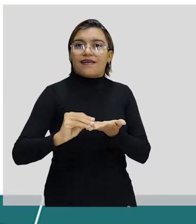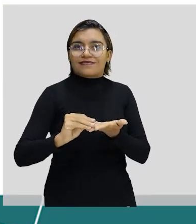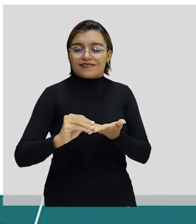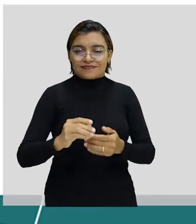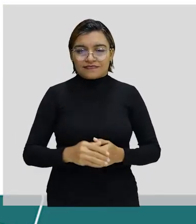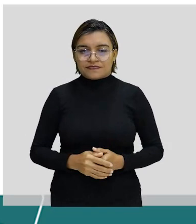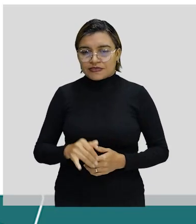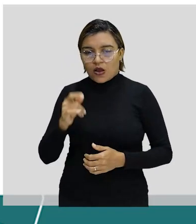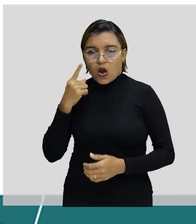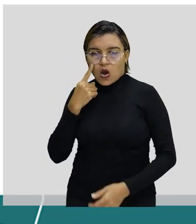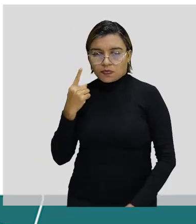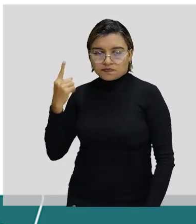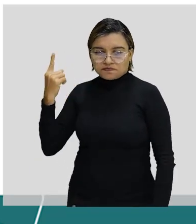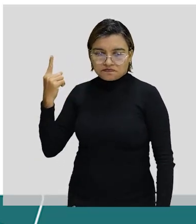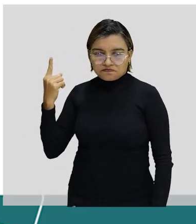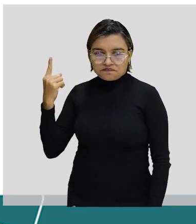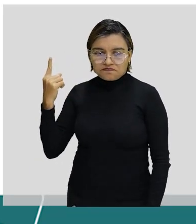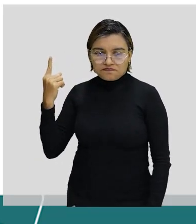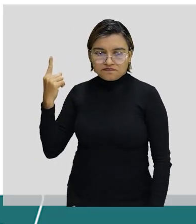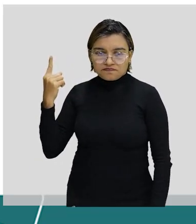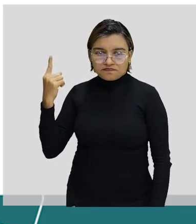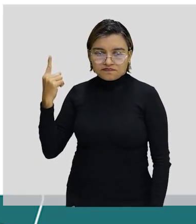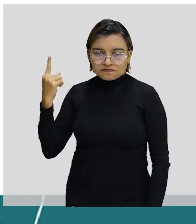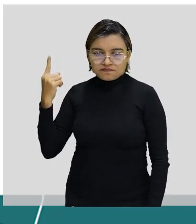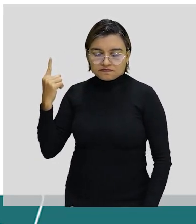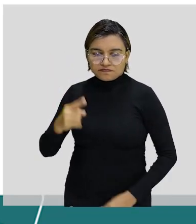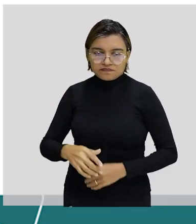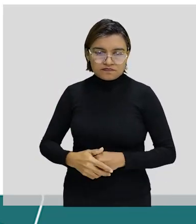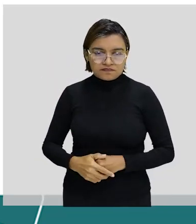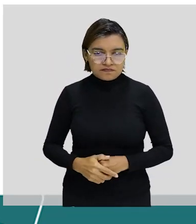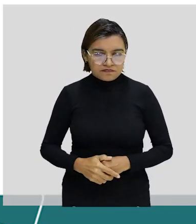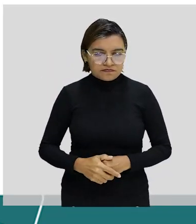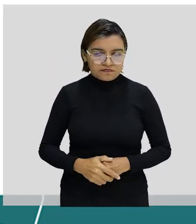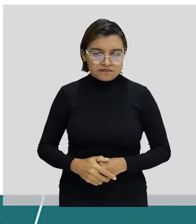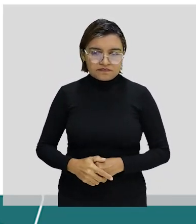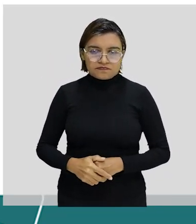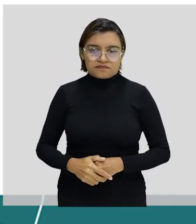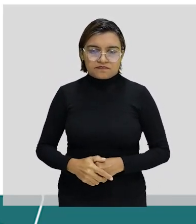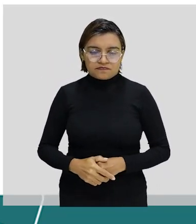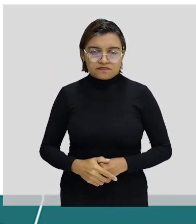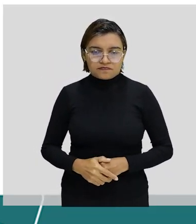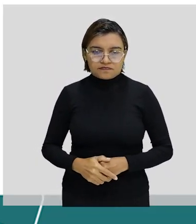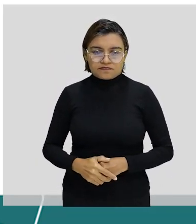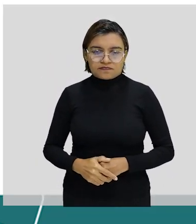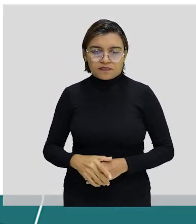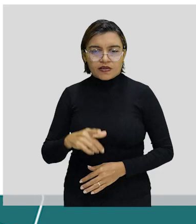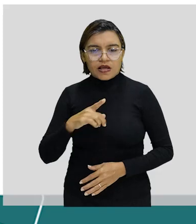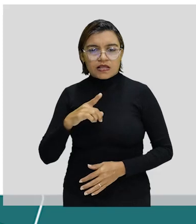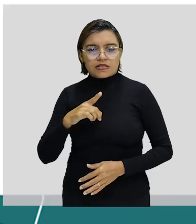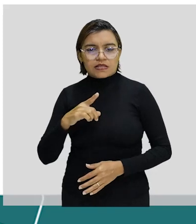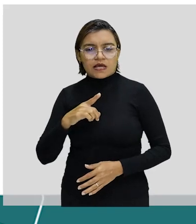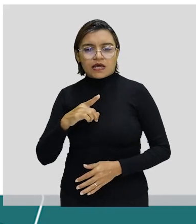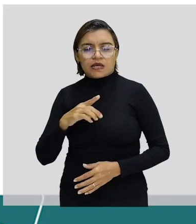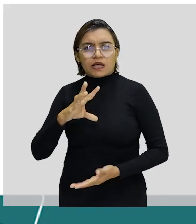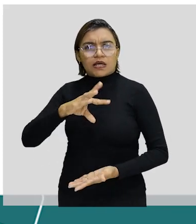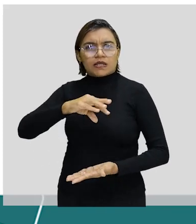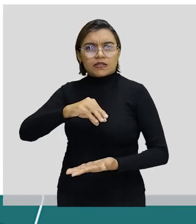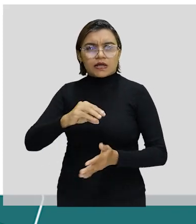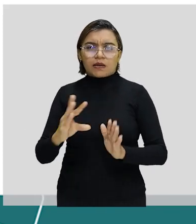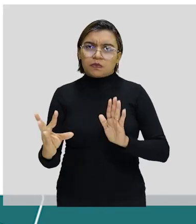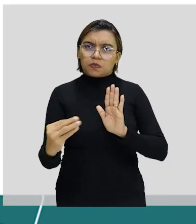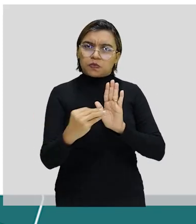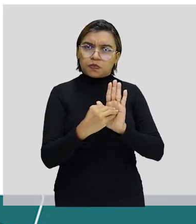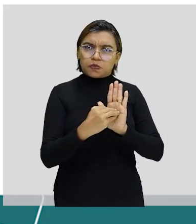plenária realizada em 30 de março de 2005. O que há em anexo nessa ata? Lista